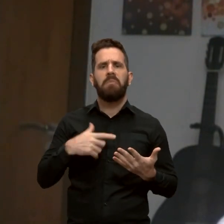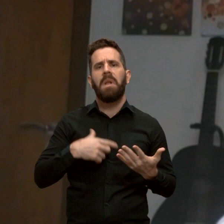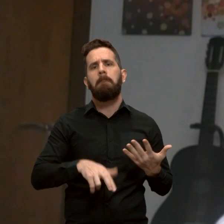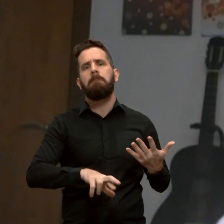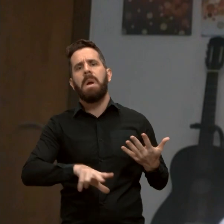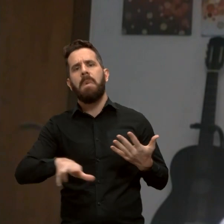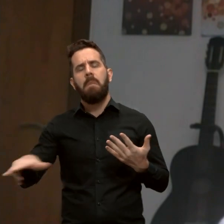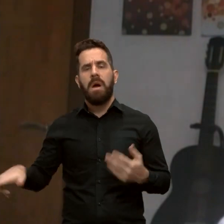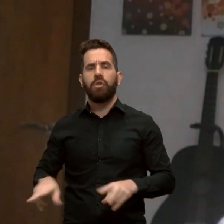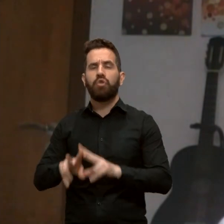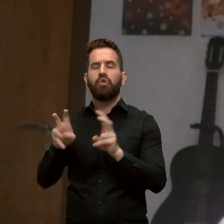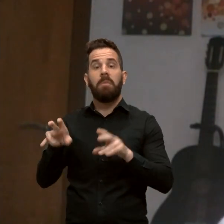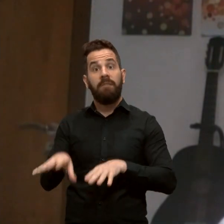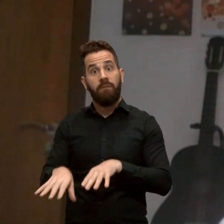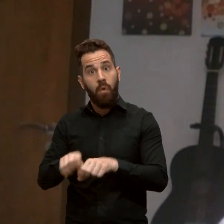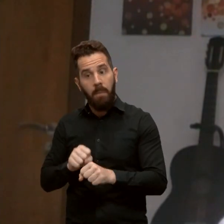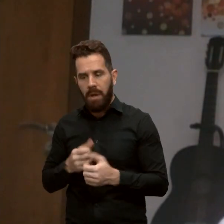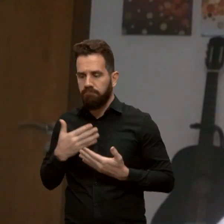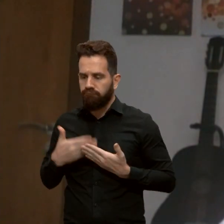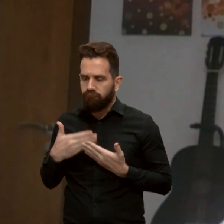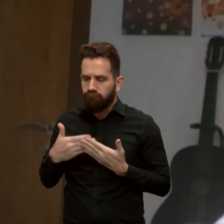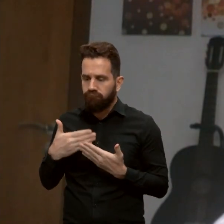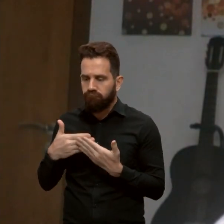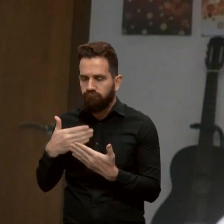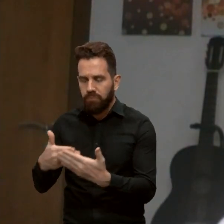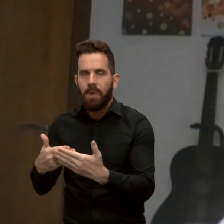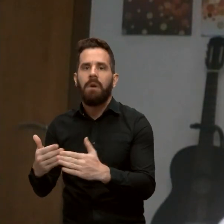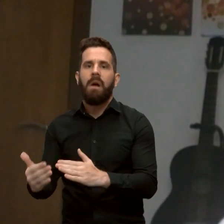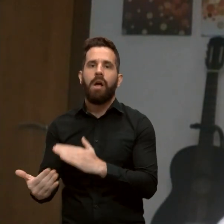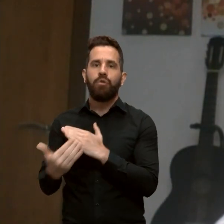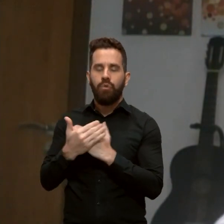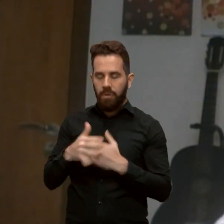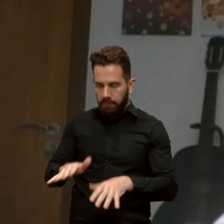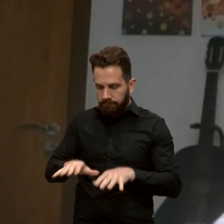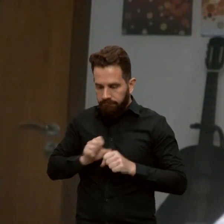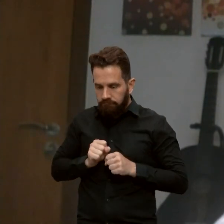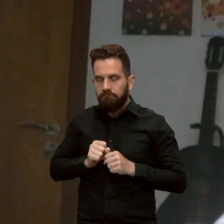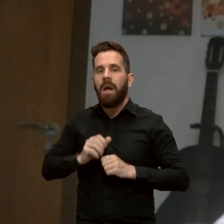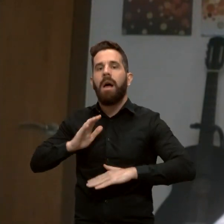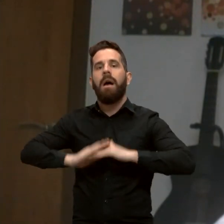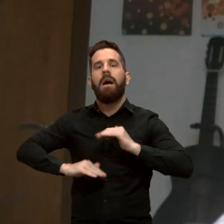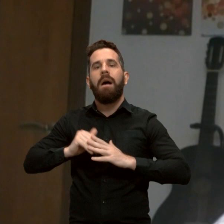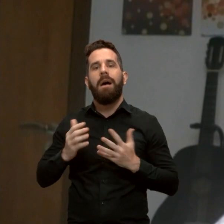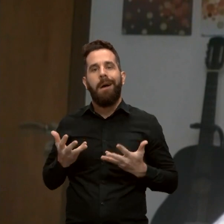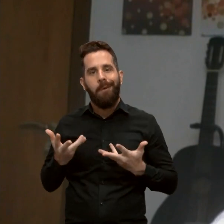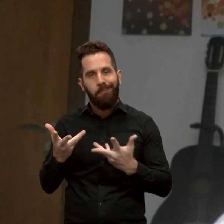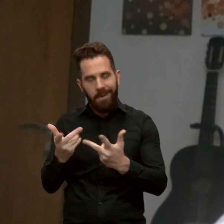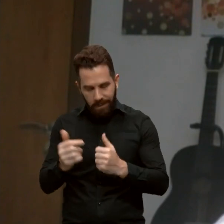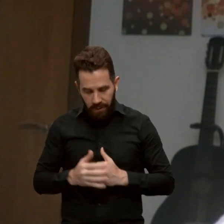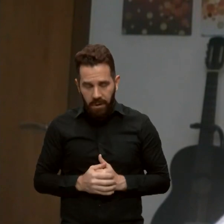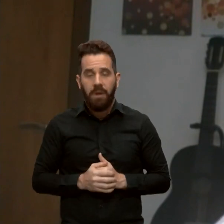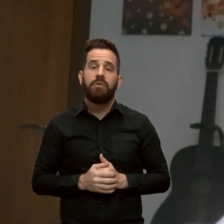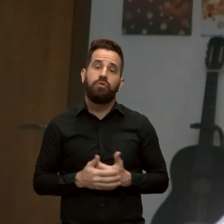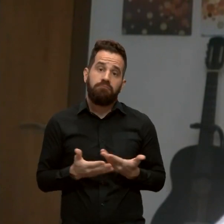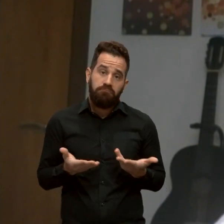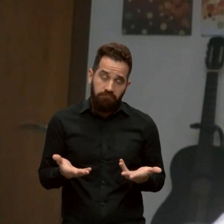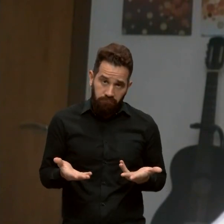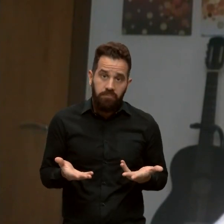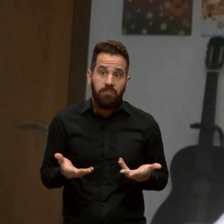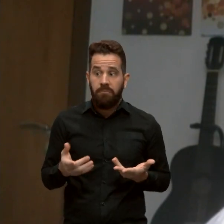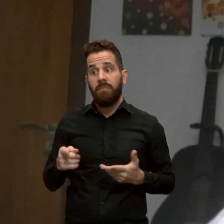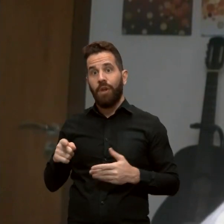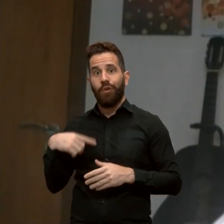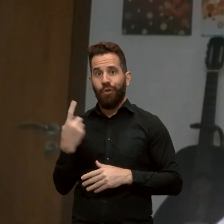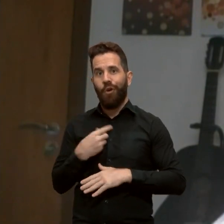de formações e habilidades e competências. Então, é nesse aspecto que a engenharia